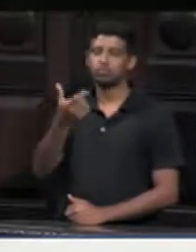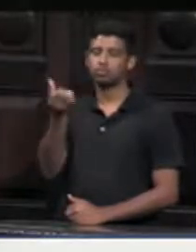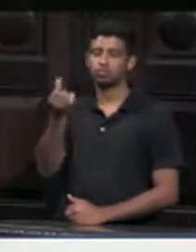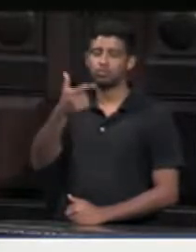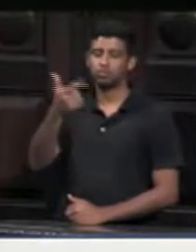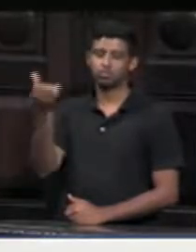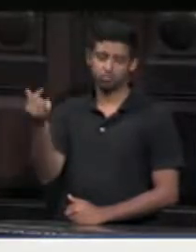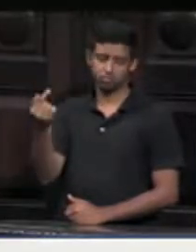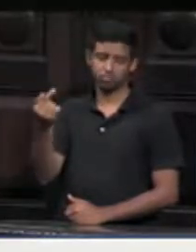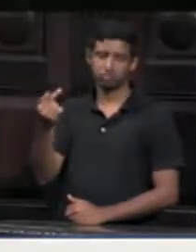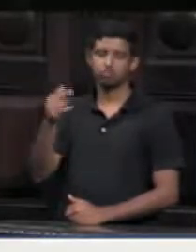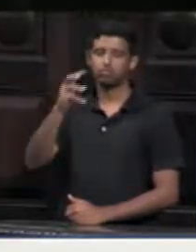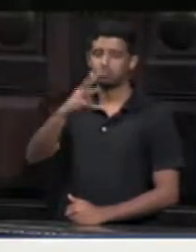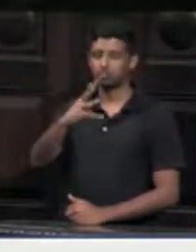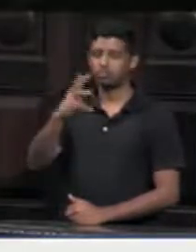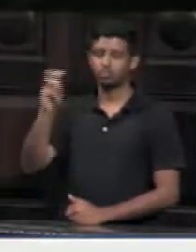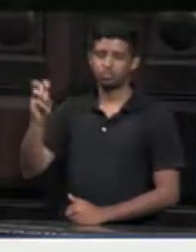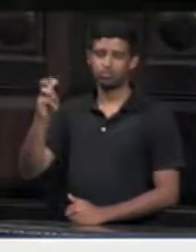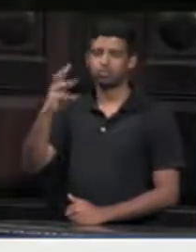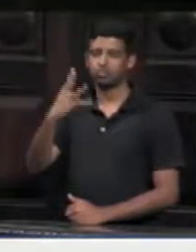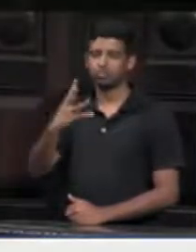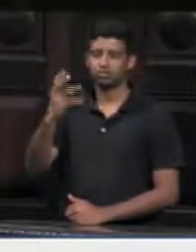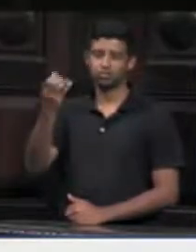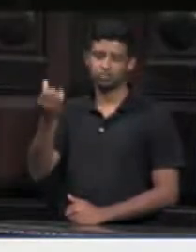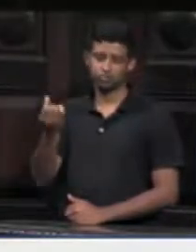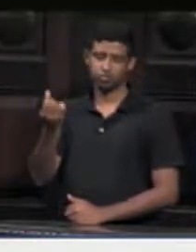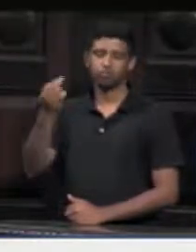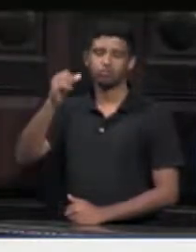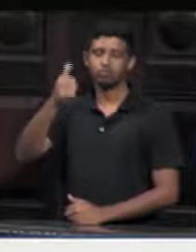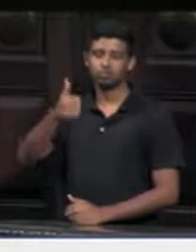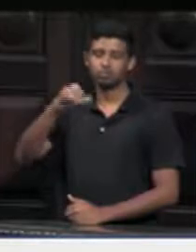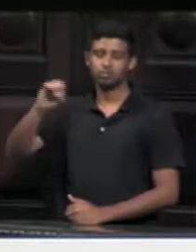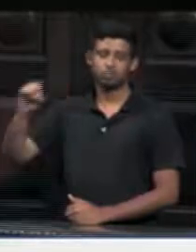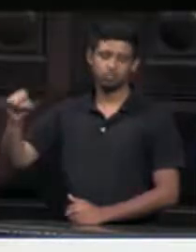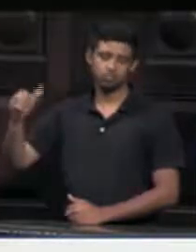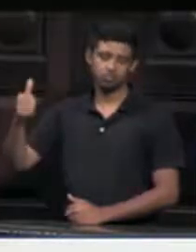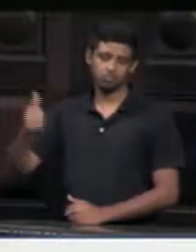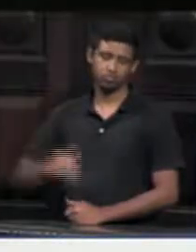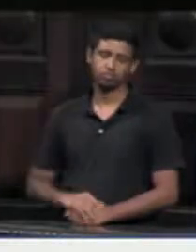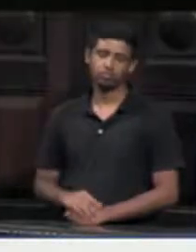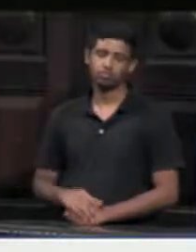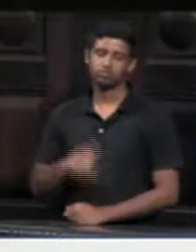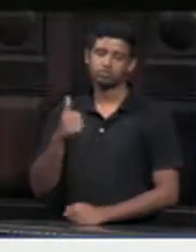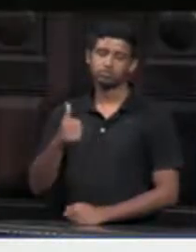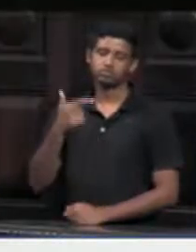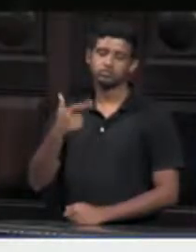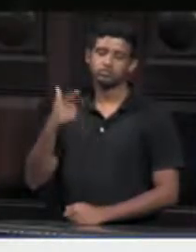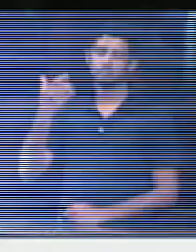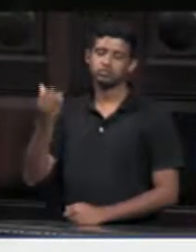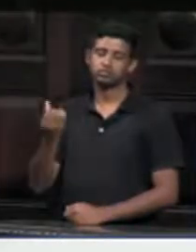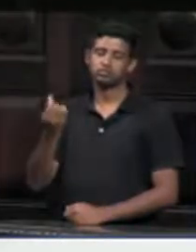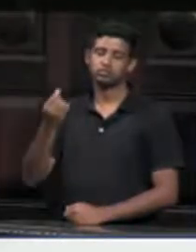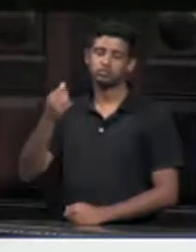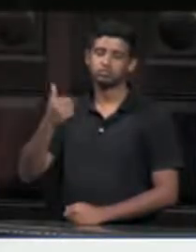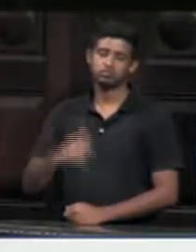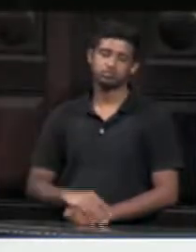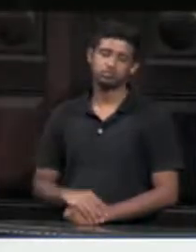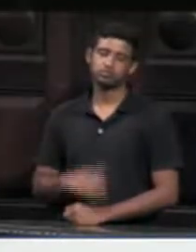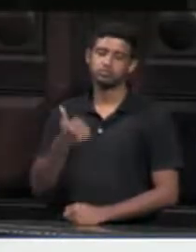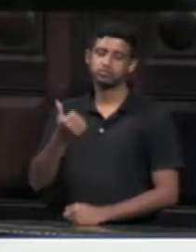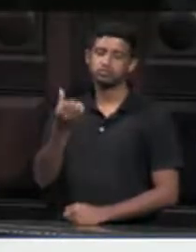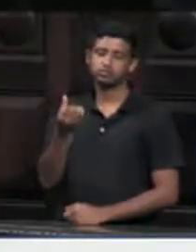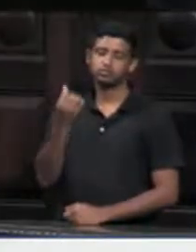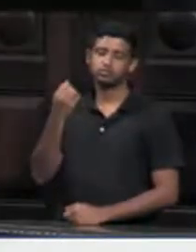27, 45, 108, 109. 121, 123, 124, 126, 129. 162